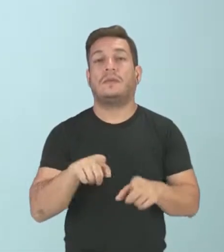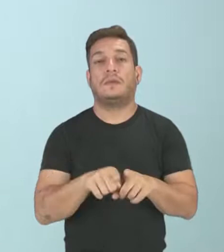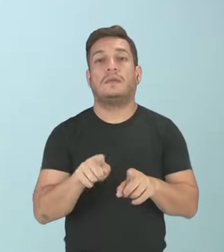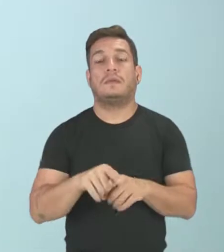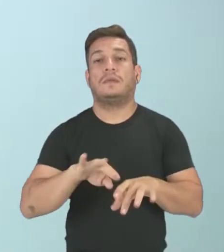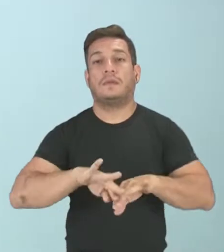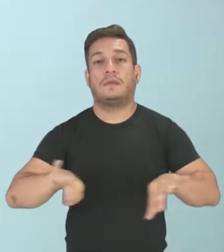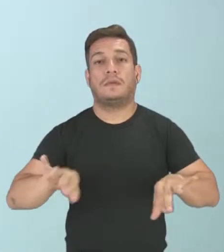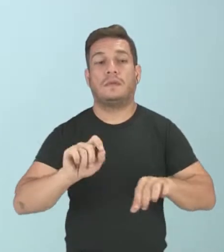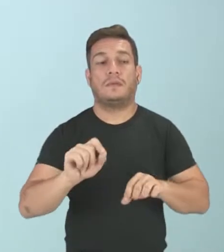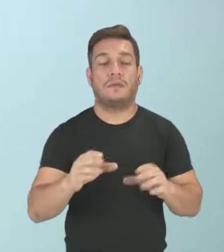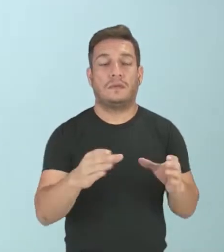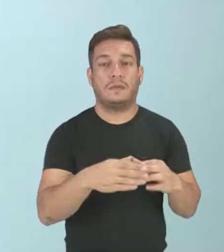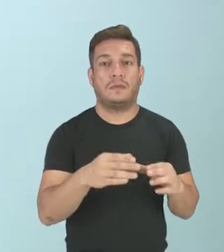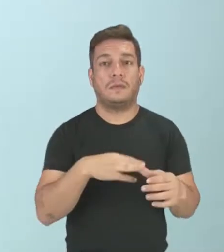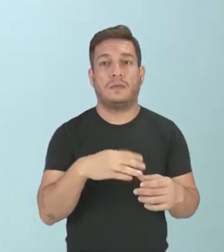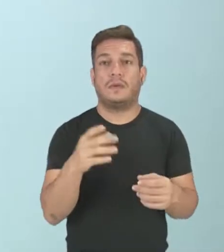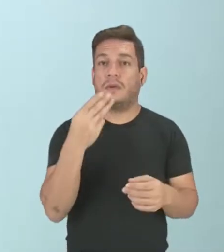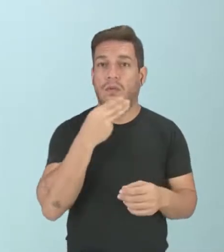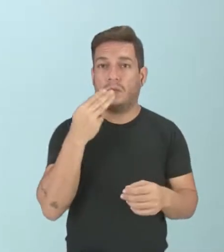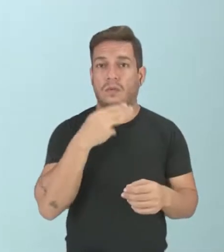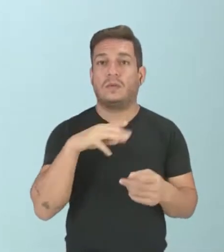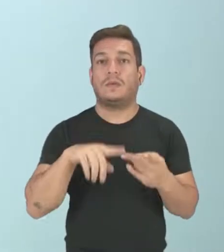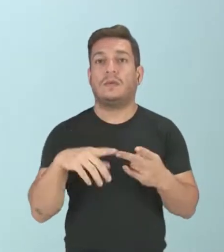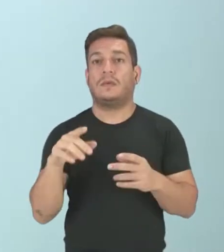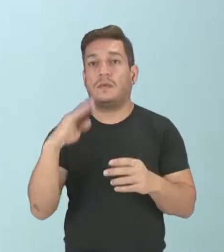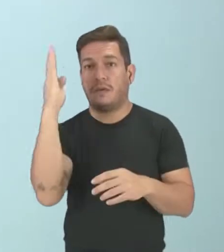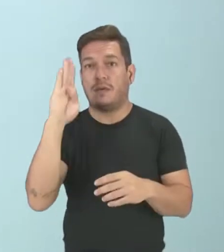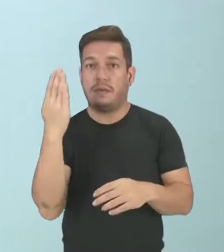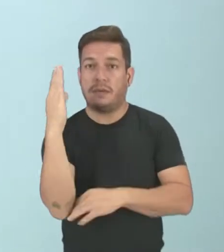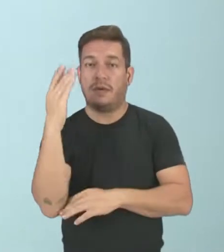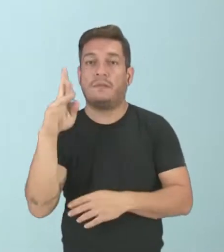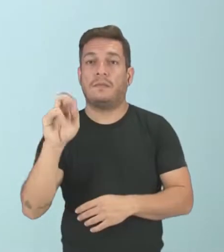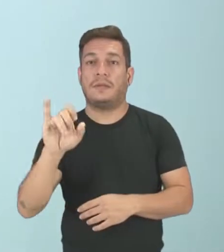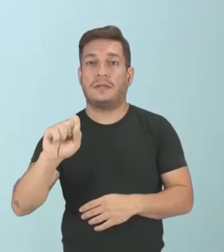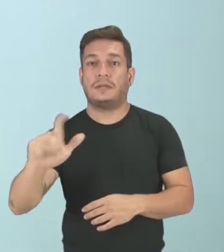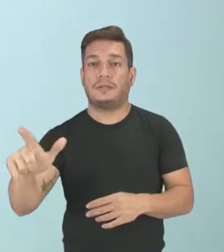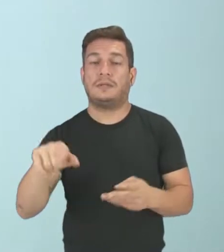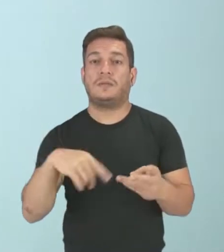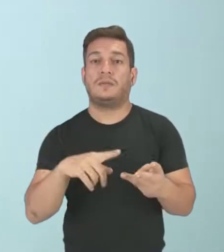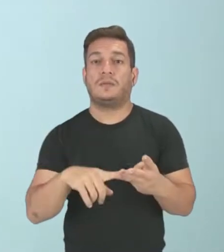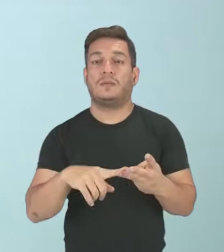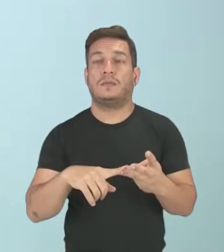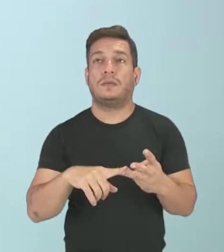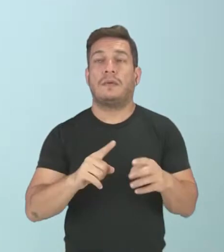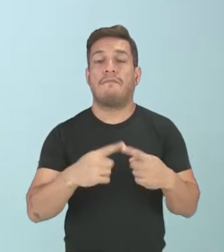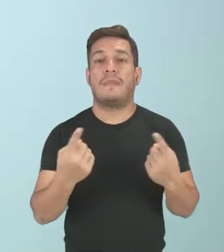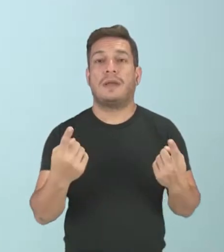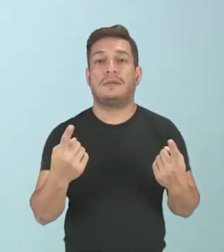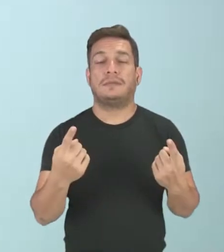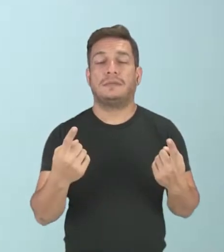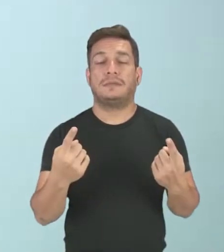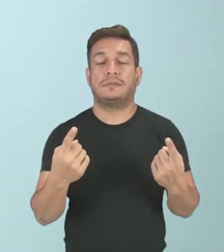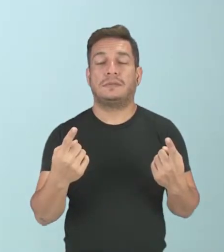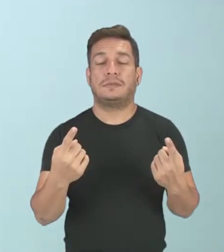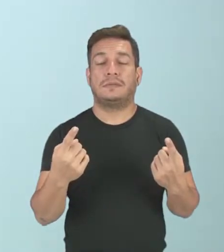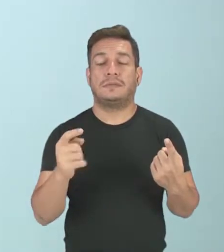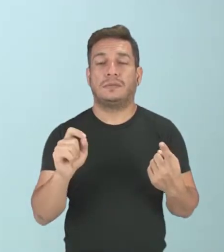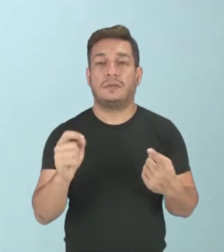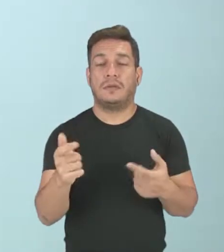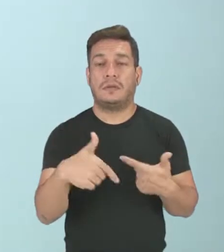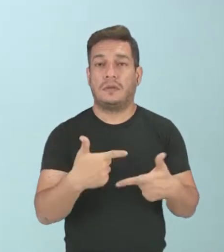sempre dividimos o período do açúcar, o período do pau-brasil, mas isso não